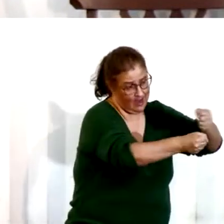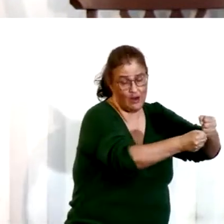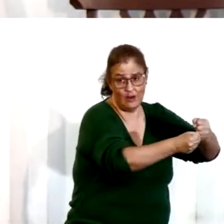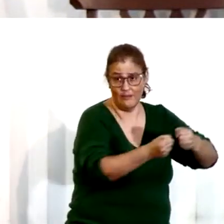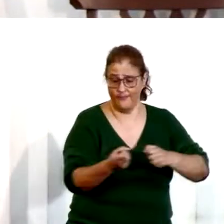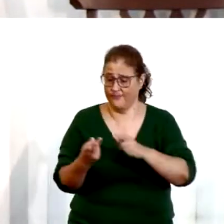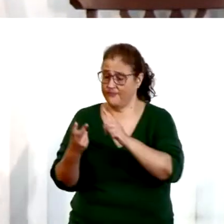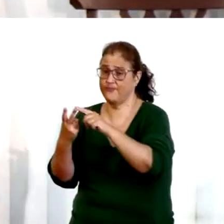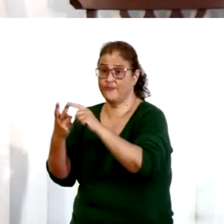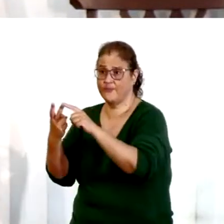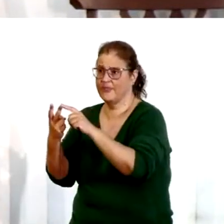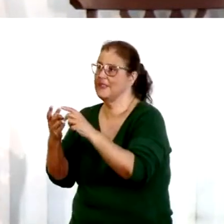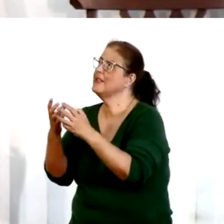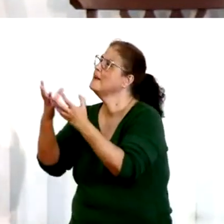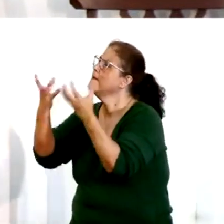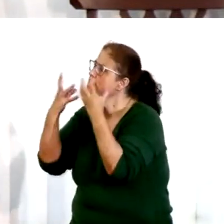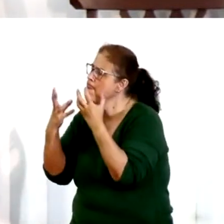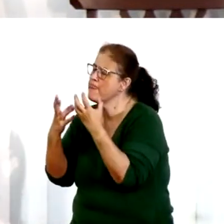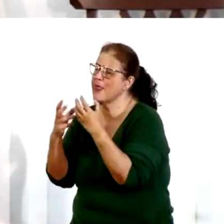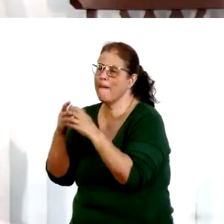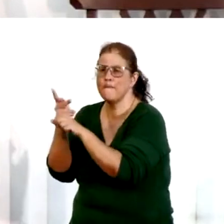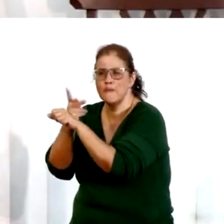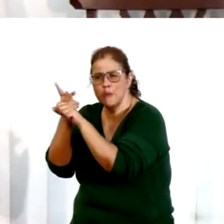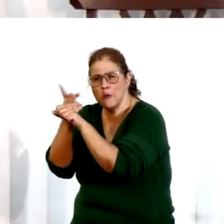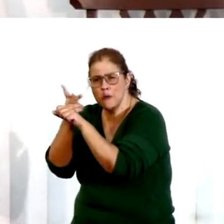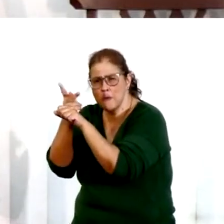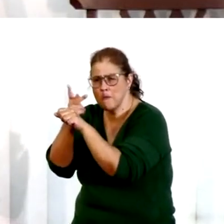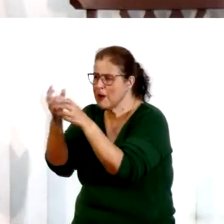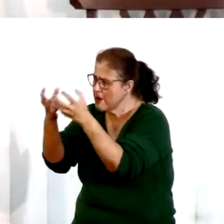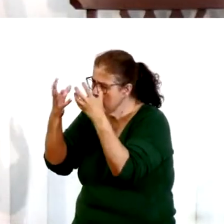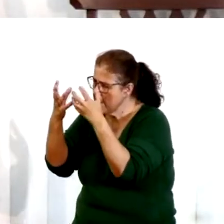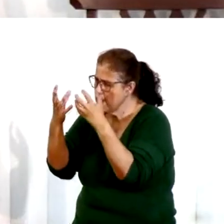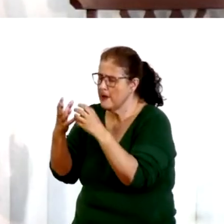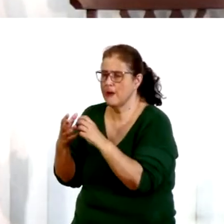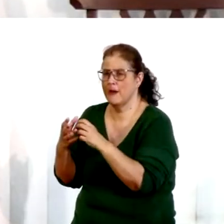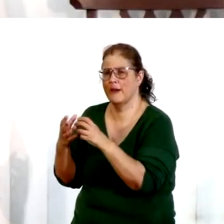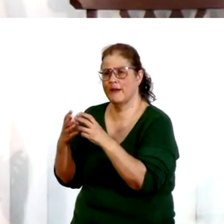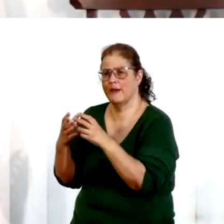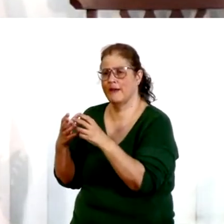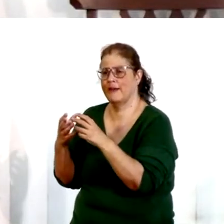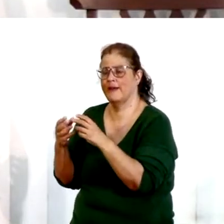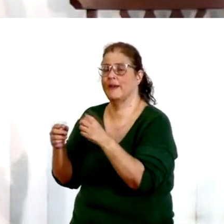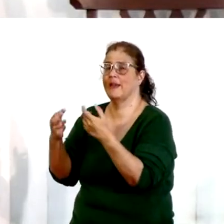se nós temos alguma coisa que nós precisamos procurar, querer,